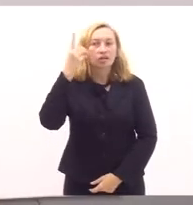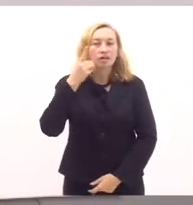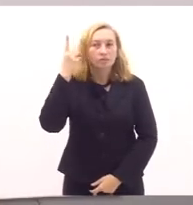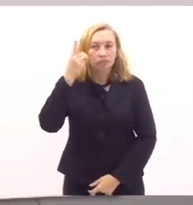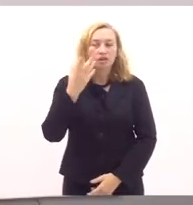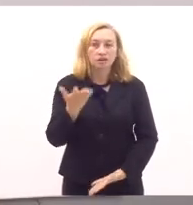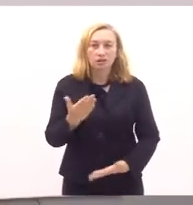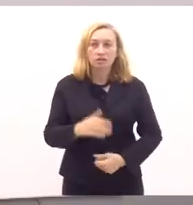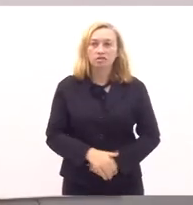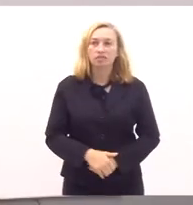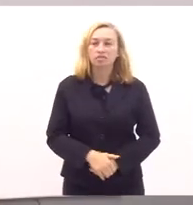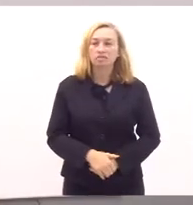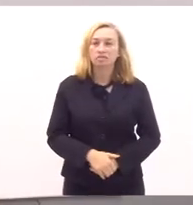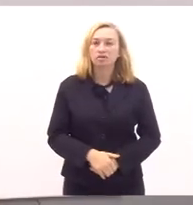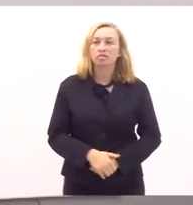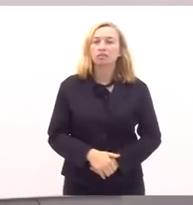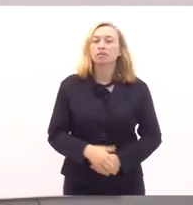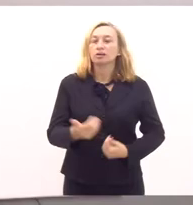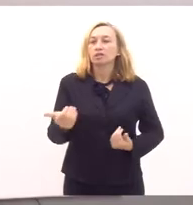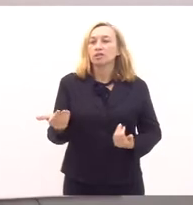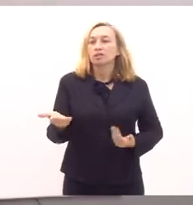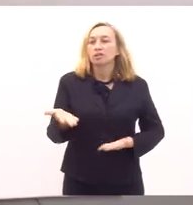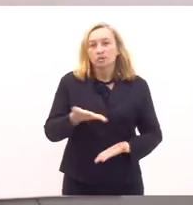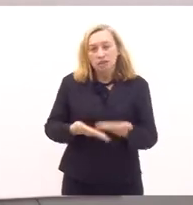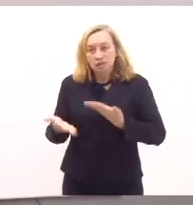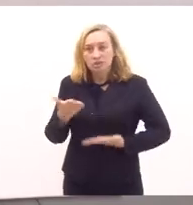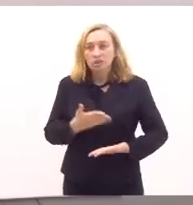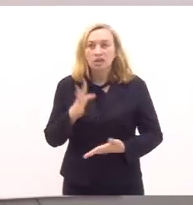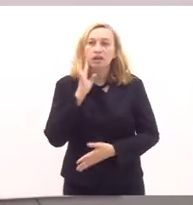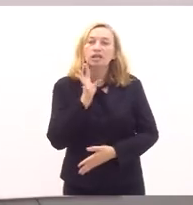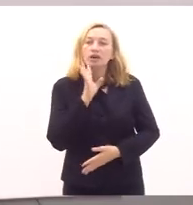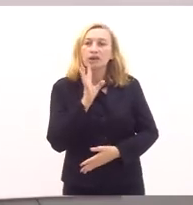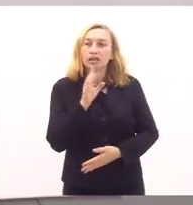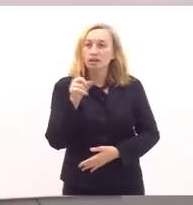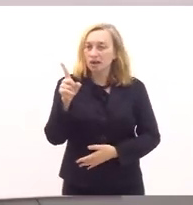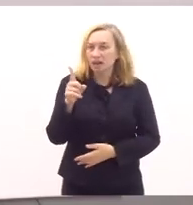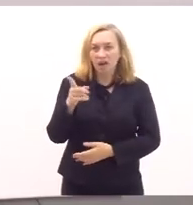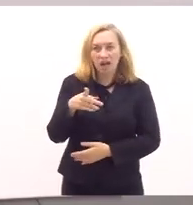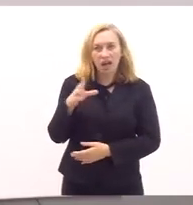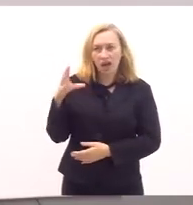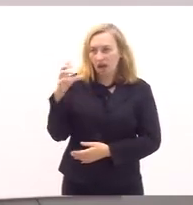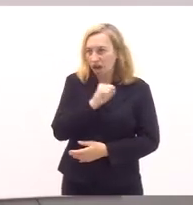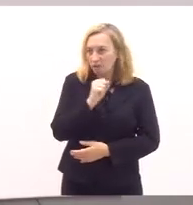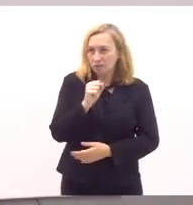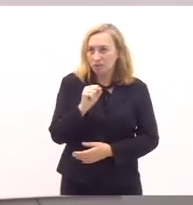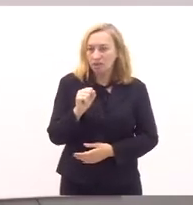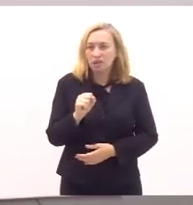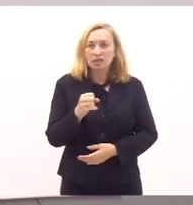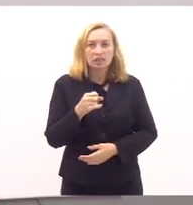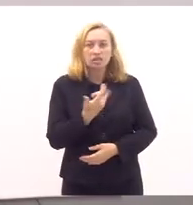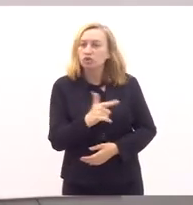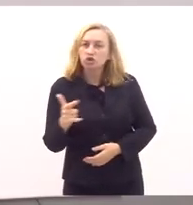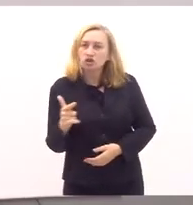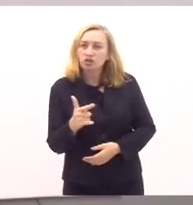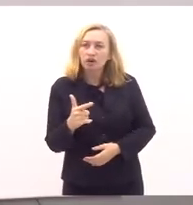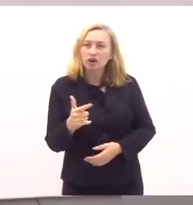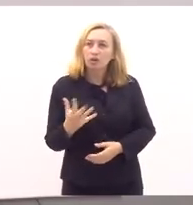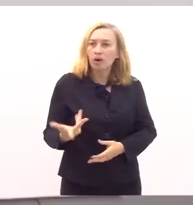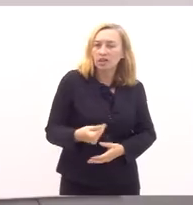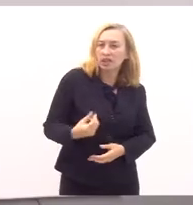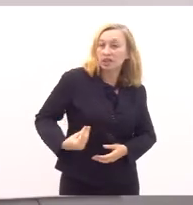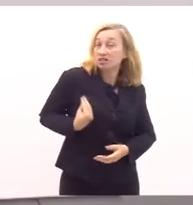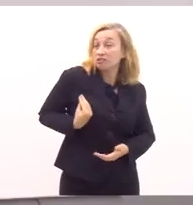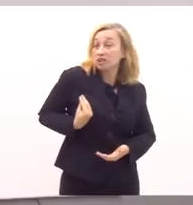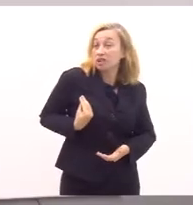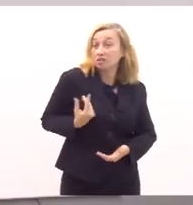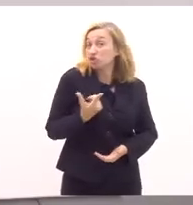aqui, né? A gente tem feito uma parceria bem bacana, Rejane. Também é muito papo reto, é isso, não adianta. Se não tiver condição de vida, se